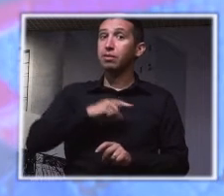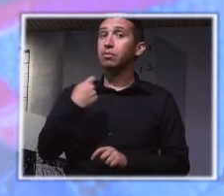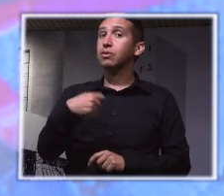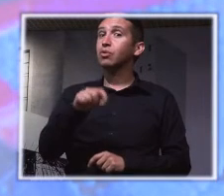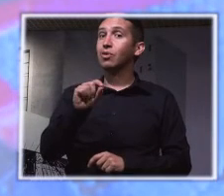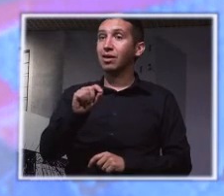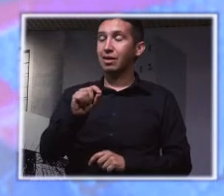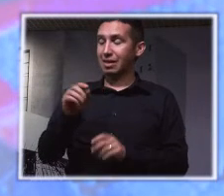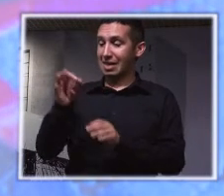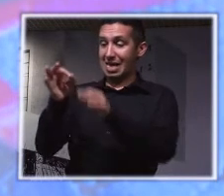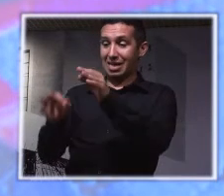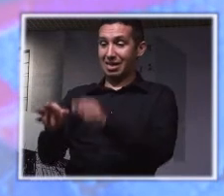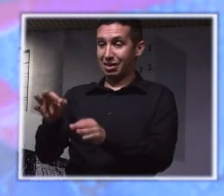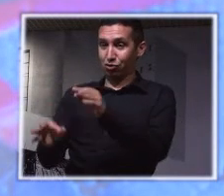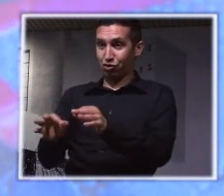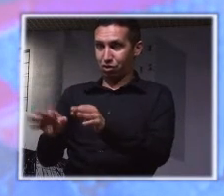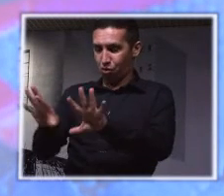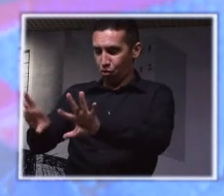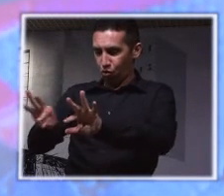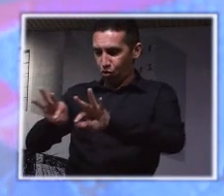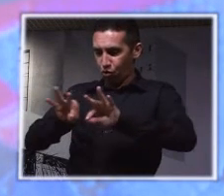essa justiça para a nossa vida